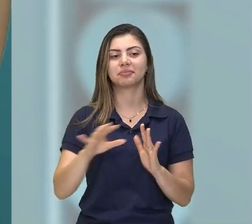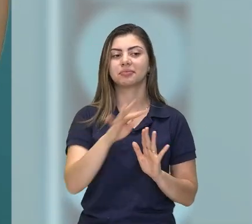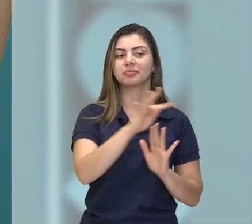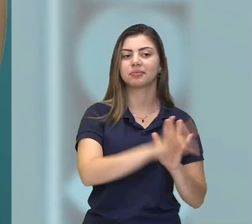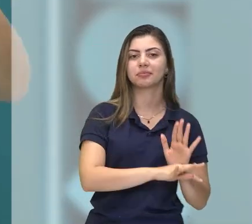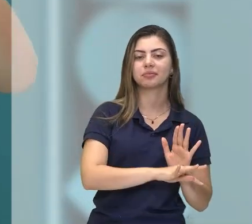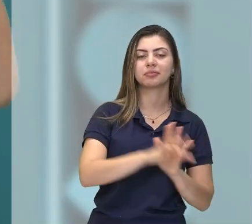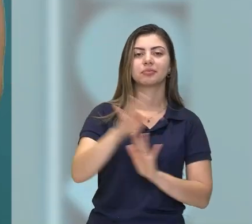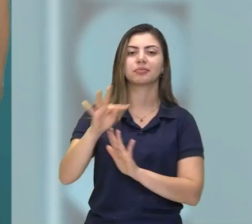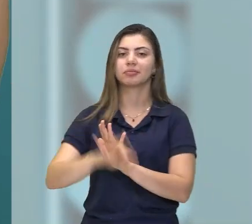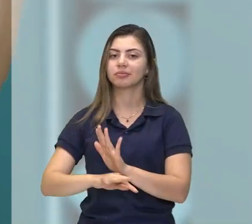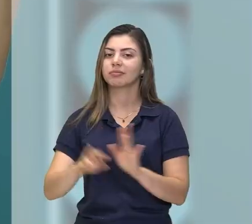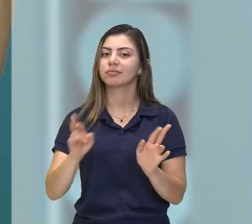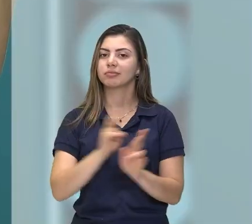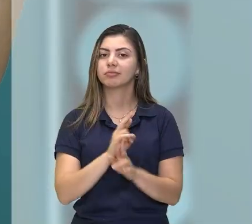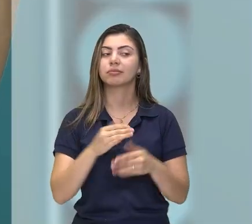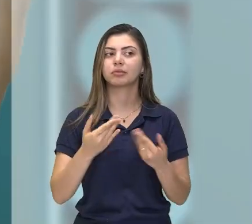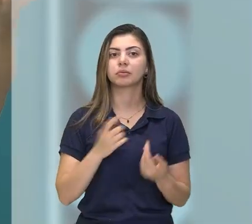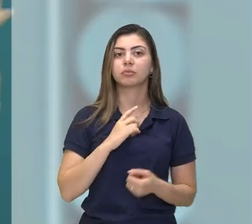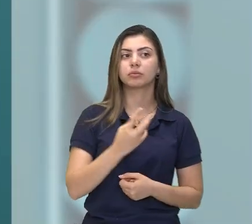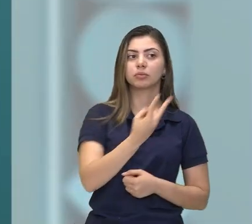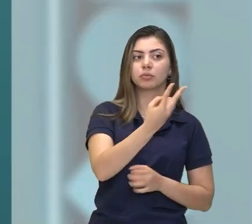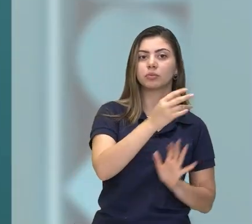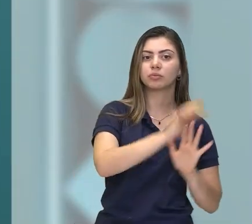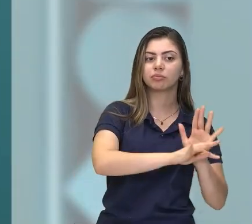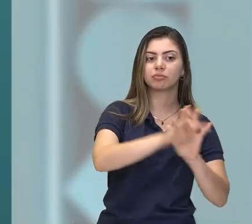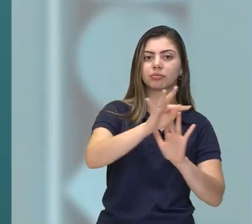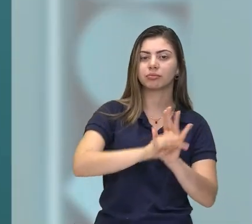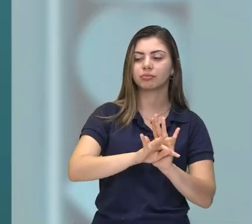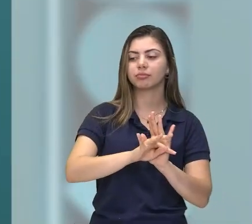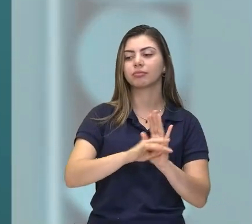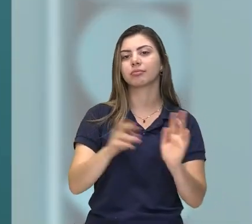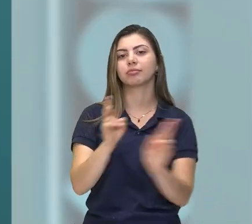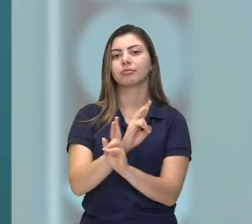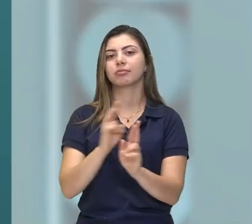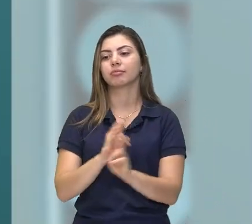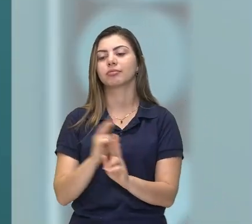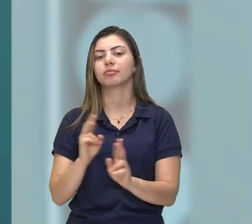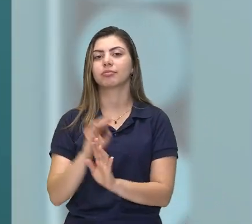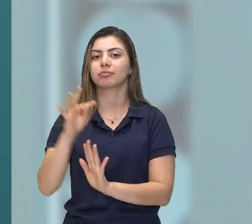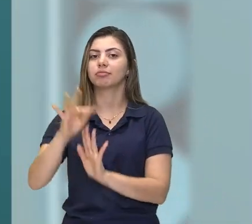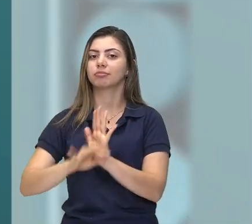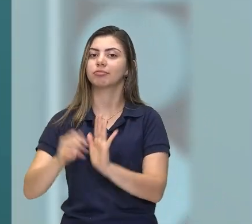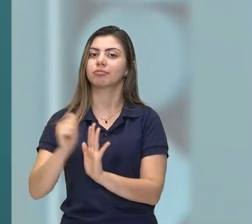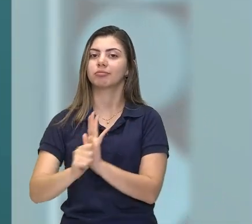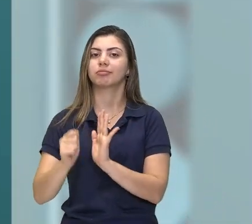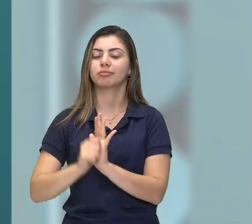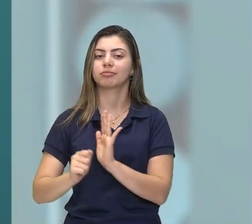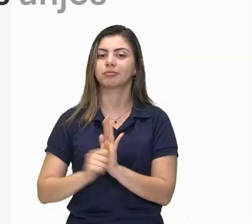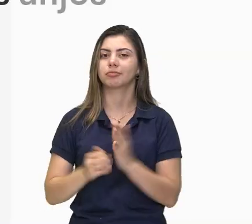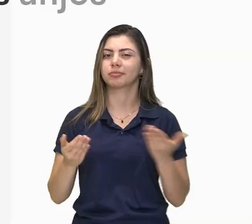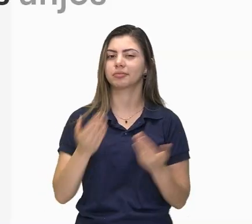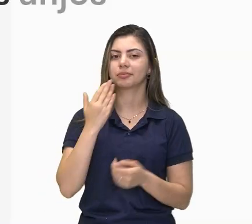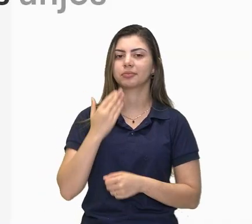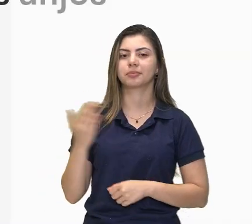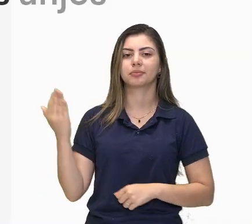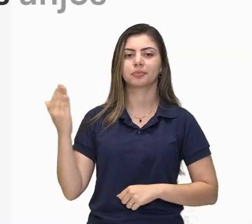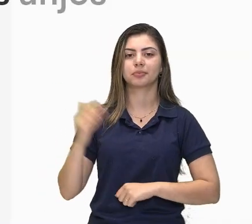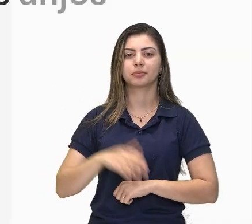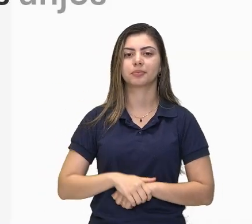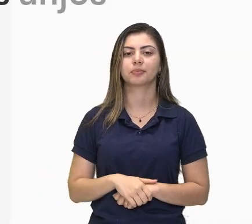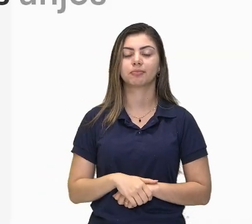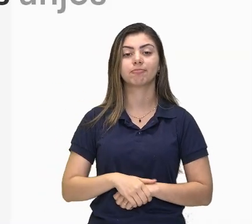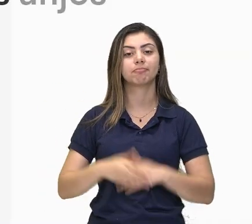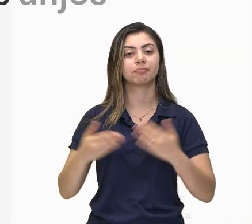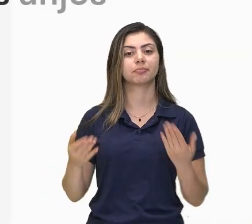texto já existente, na verdade, dois textos existentes que vão estar presentes num texto de agora. Vejam comigo. Então,